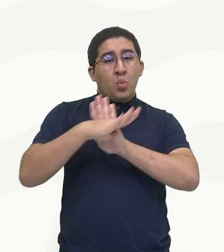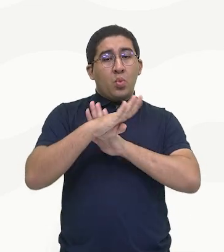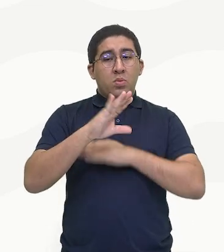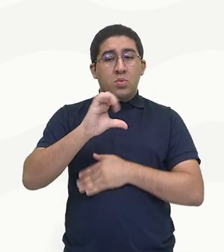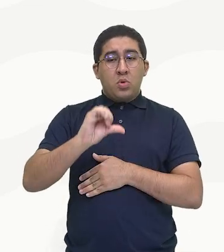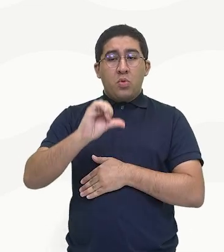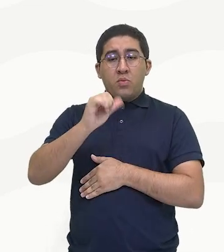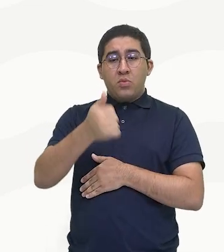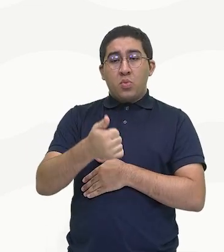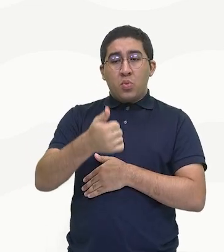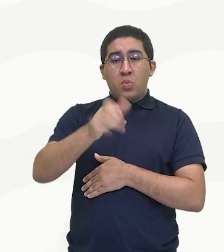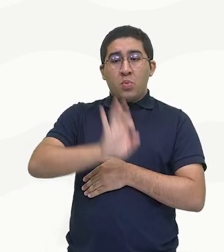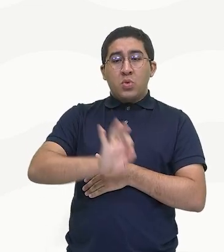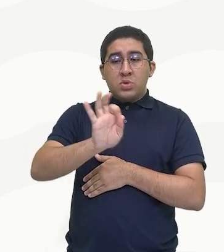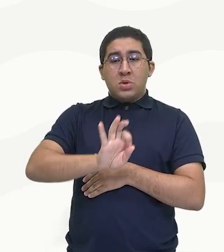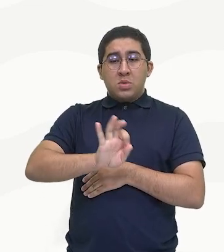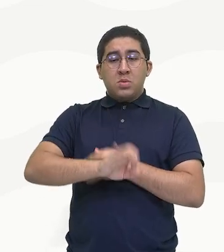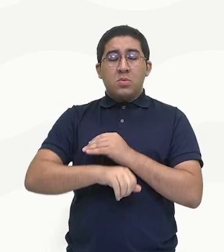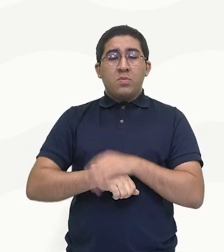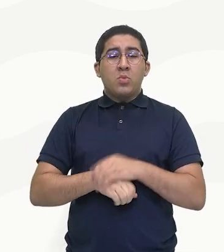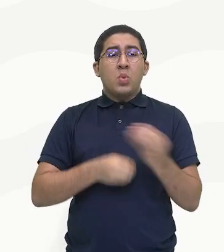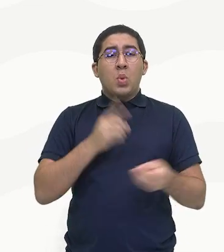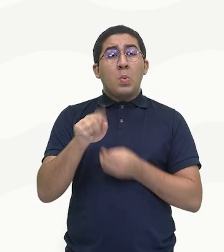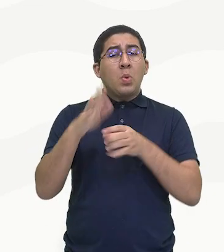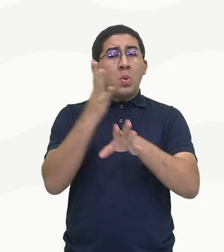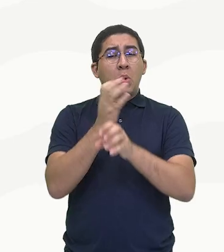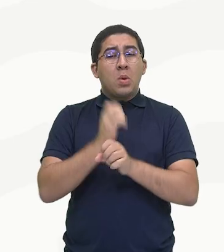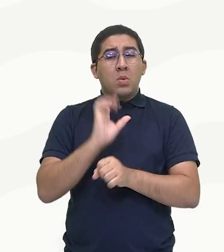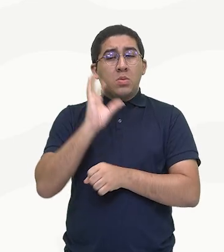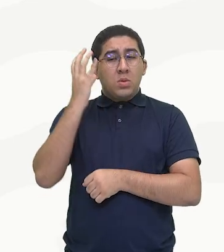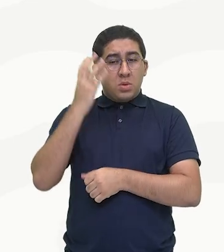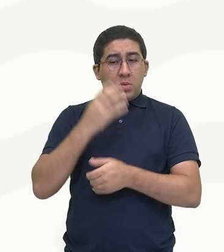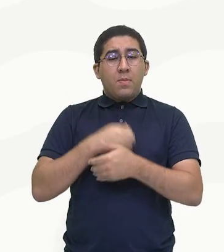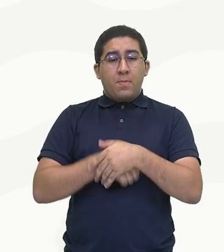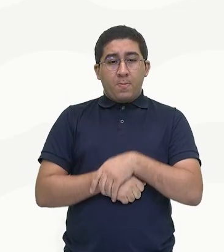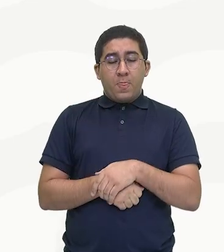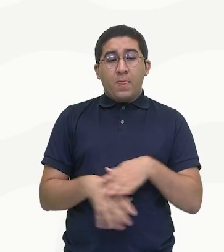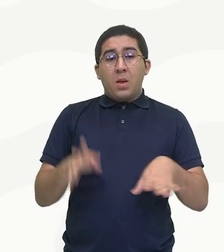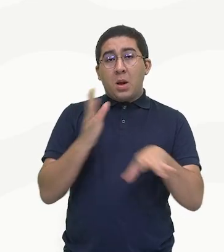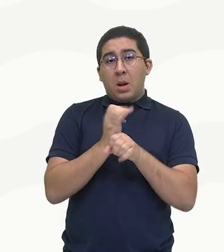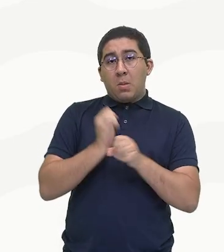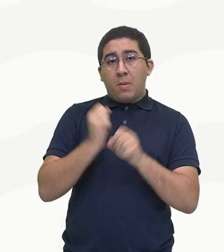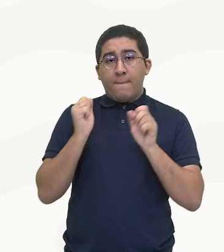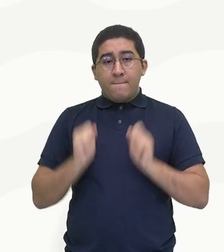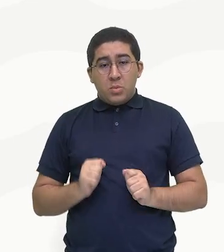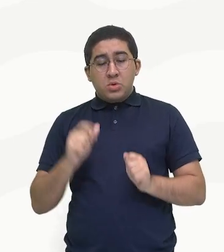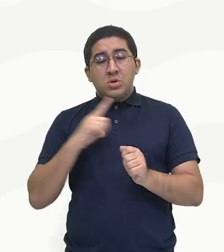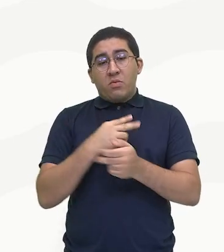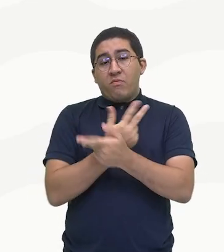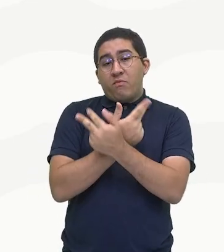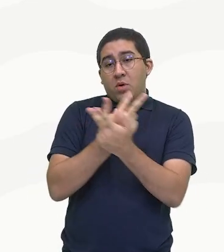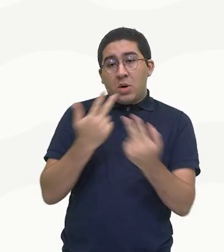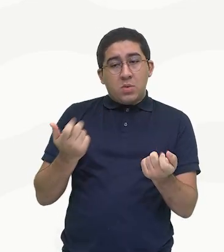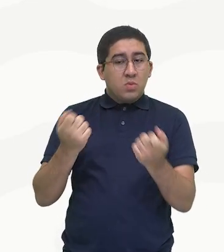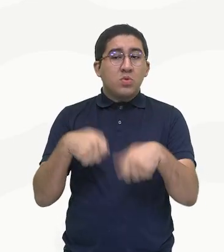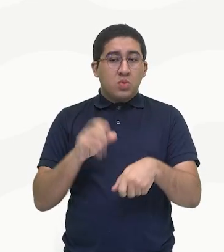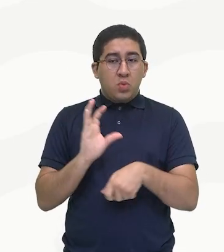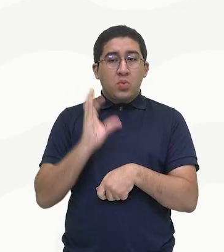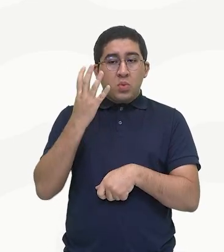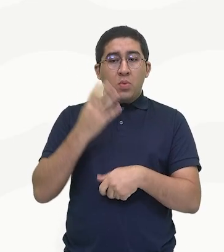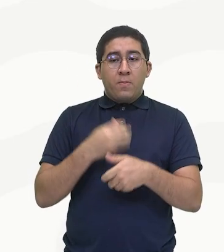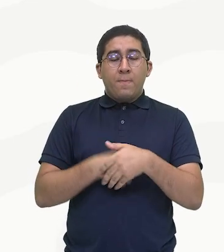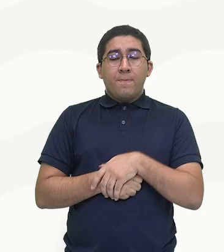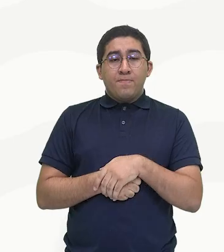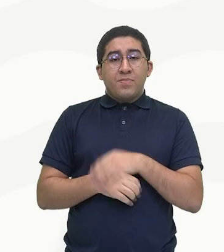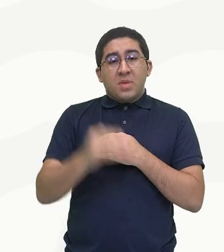91%. Então, como que é feito esse cálculo? Esse cálculo ele pode ser feito de várias maneiras. Uma